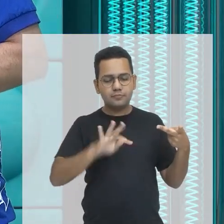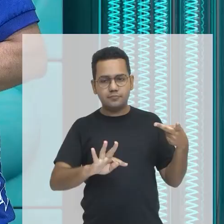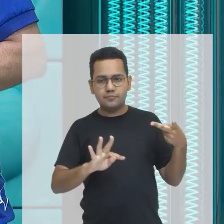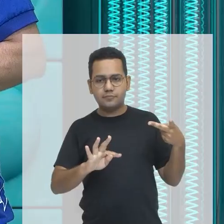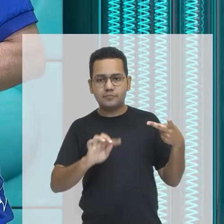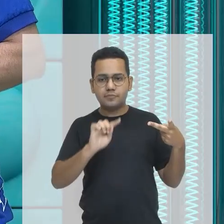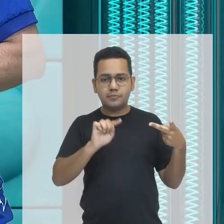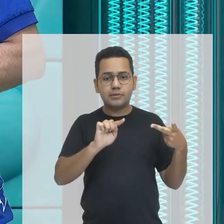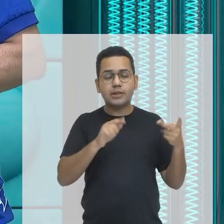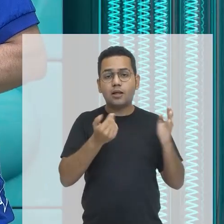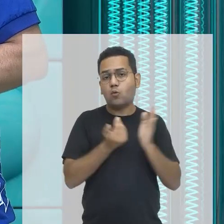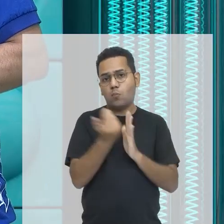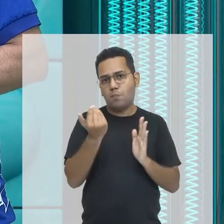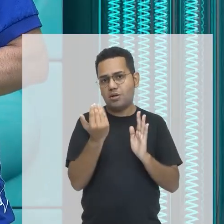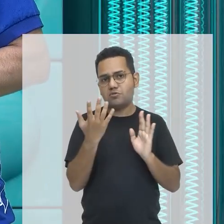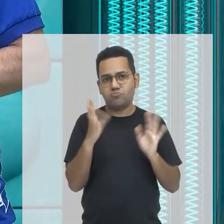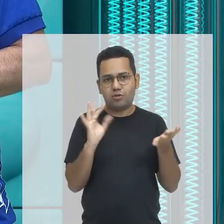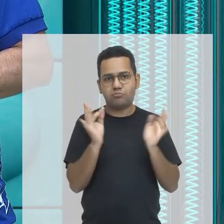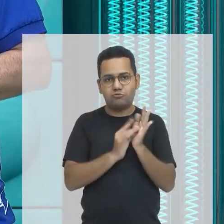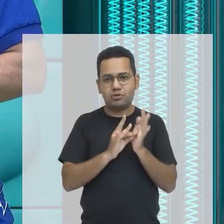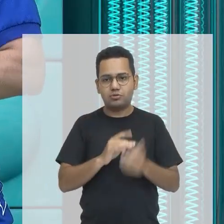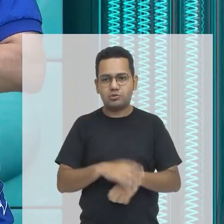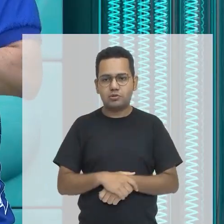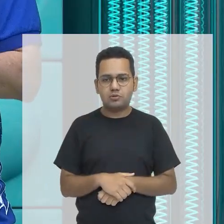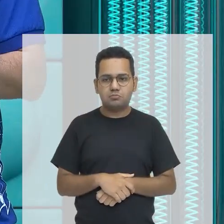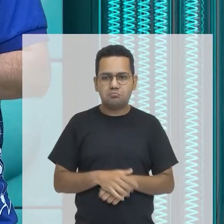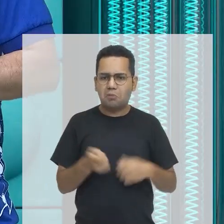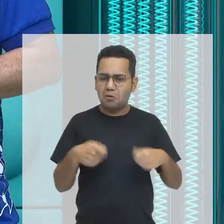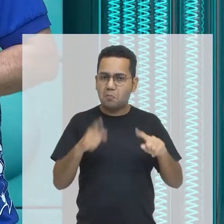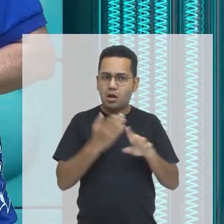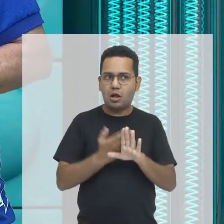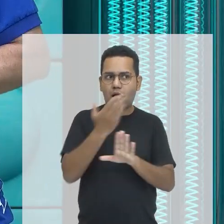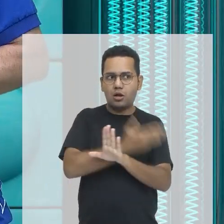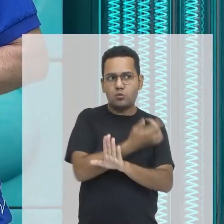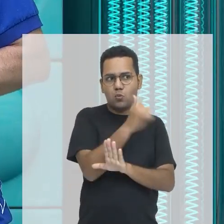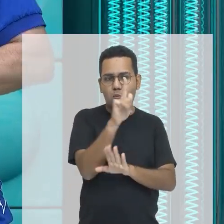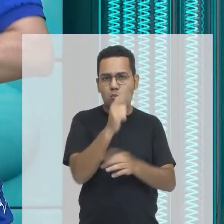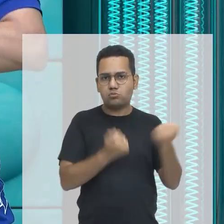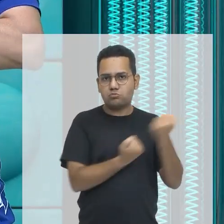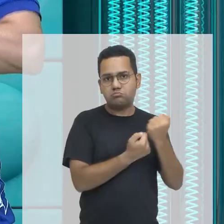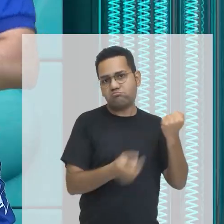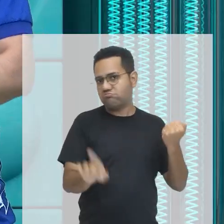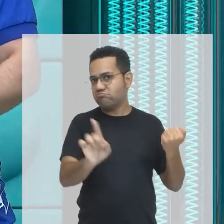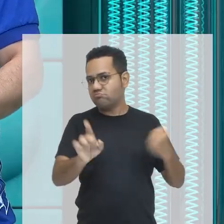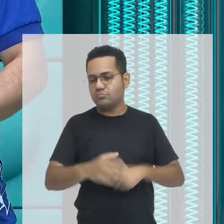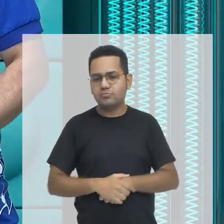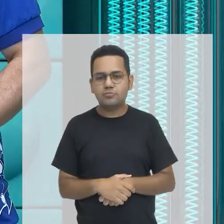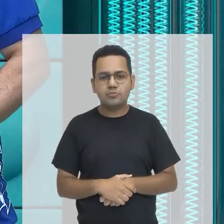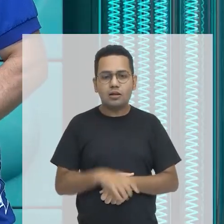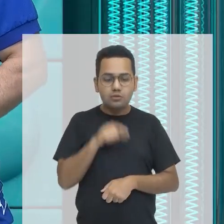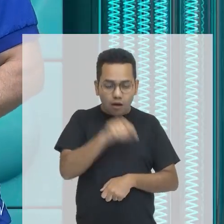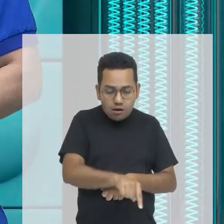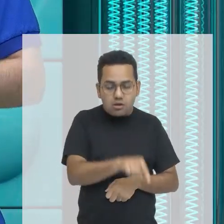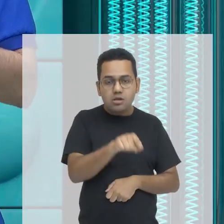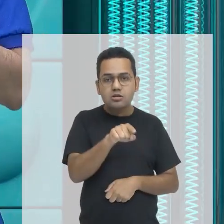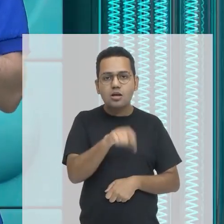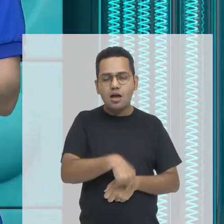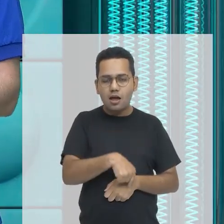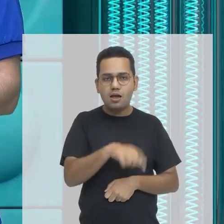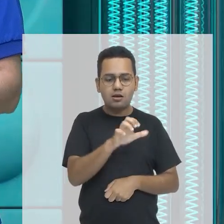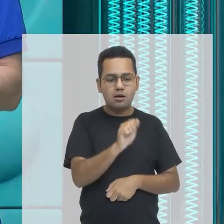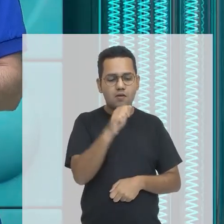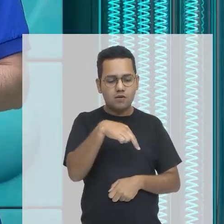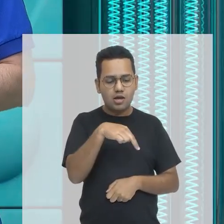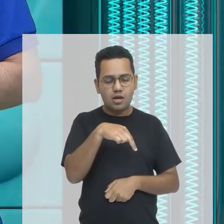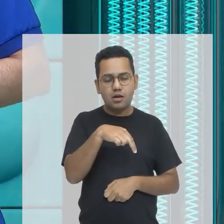origem. Se eu tenho um verbo modal de origem, então eu não preciso de um outro auxiliar. É ele que recebe tanto a partícula de negação, como é o caso aqui, é uma